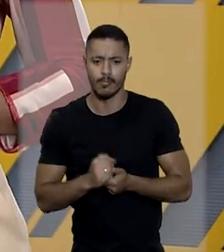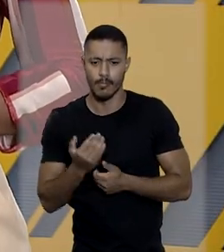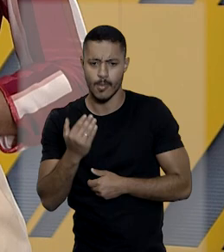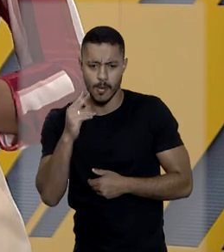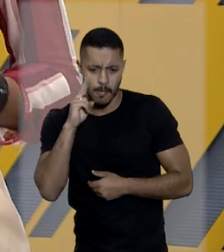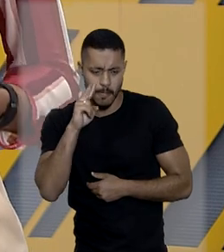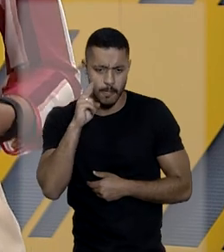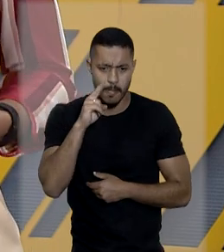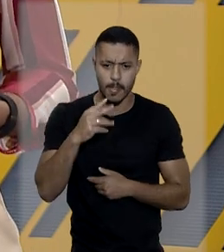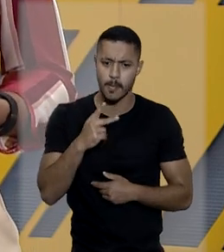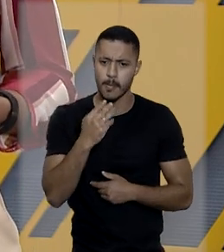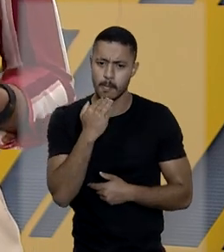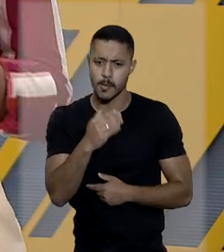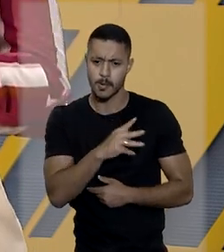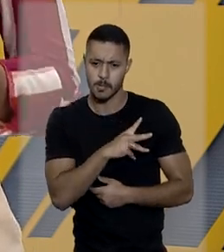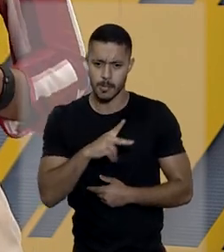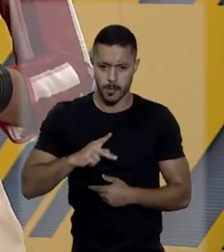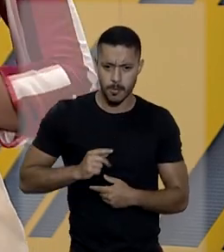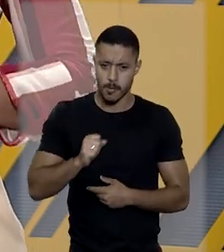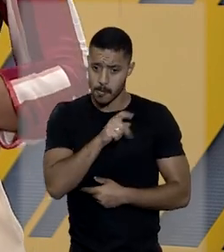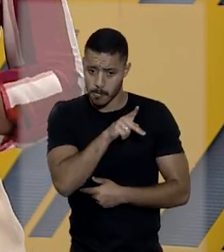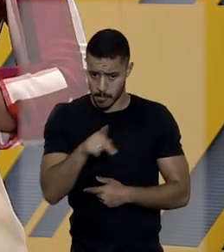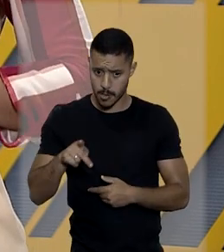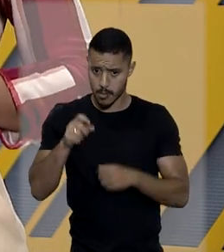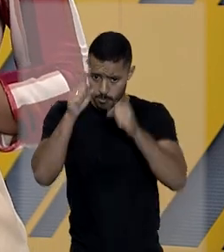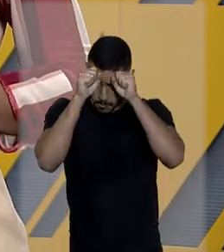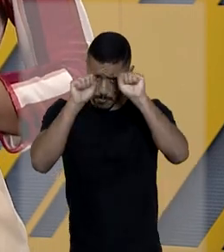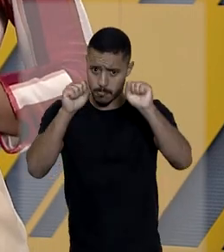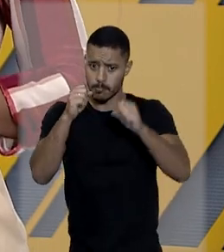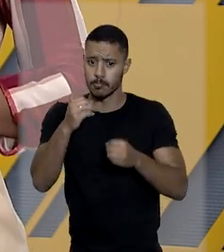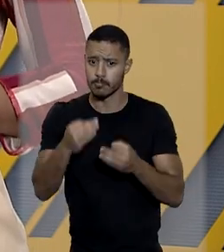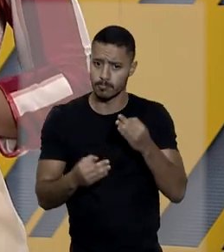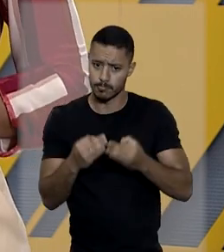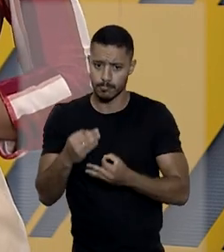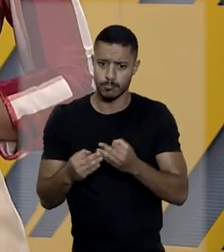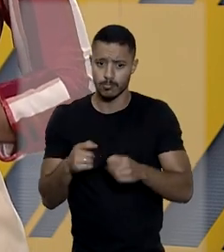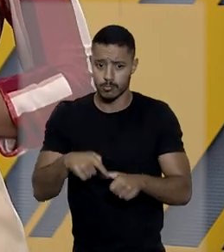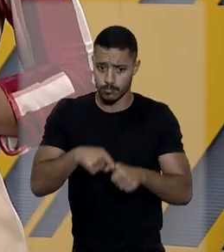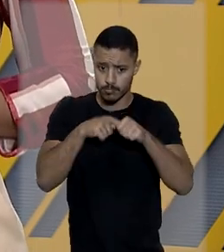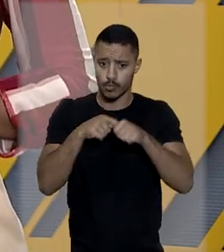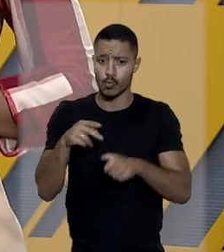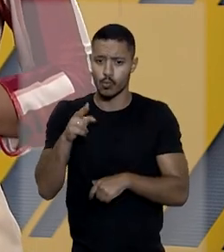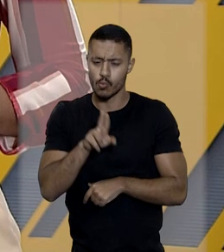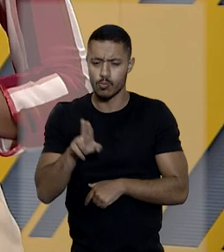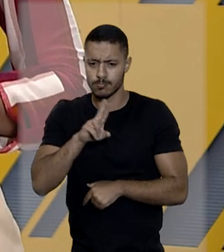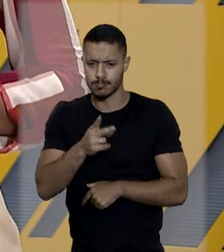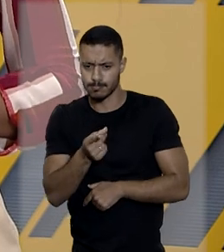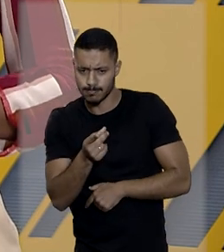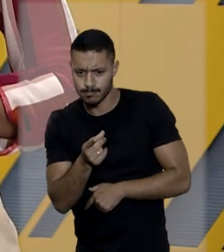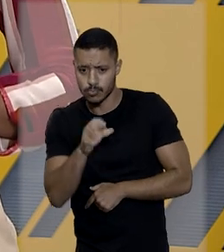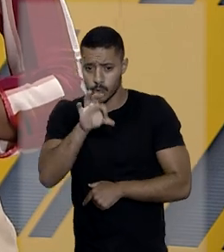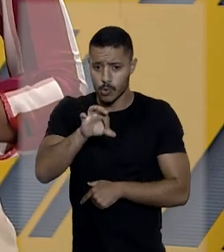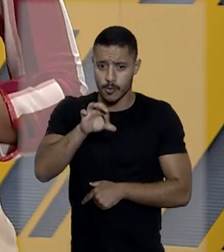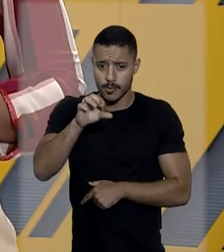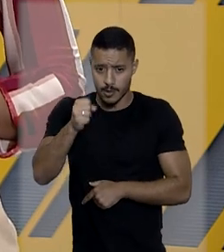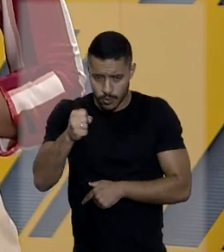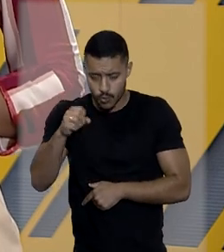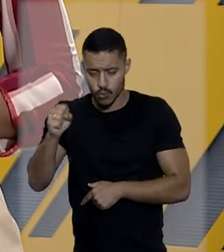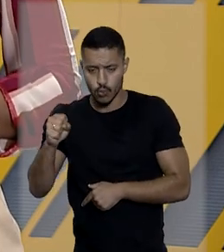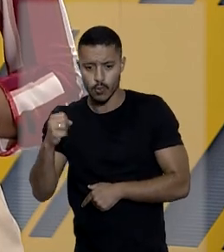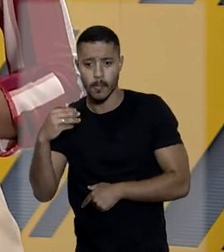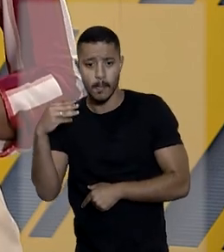Atendendo a um pedido do Ministério Público, o presidente do STJ também suspendeu o uso de verba pública no valor de R$